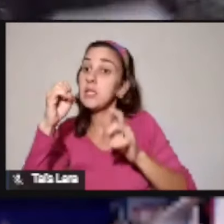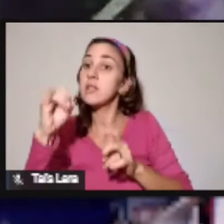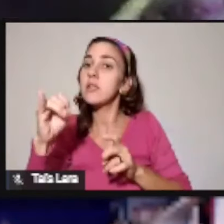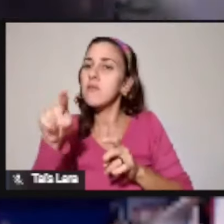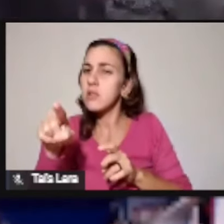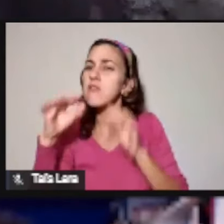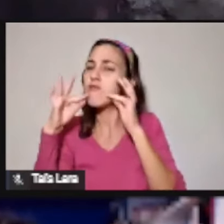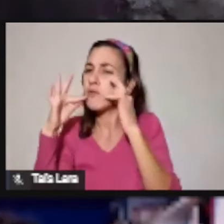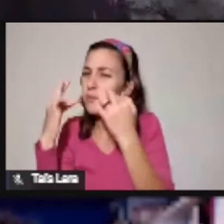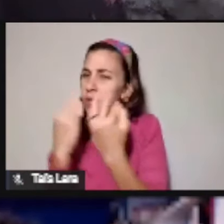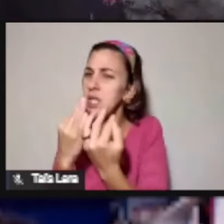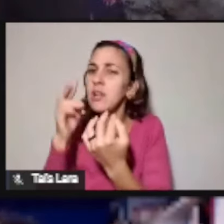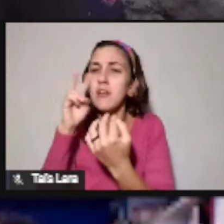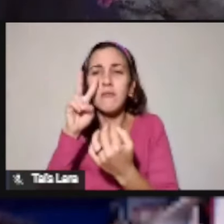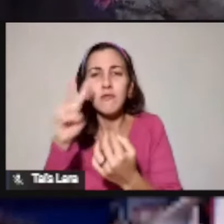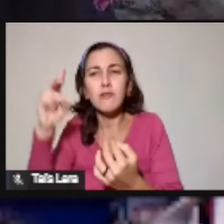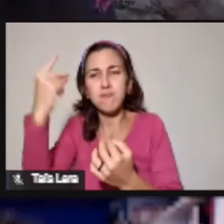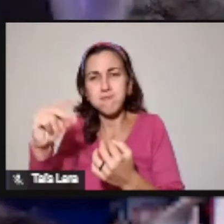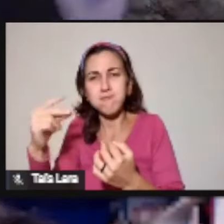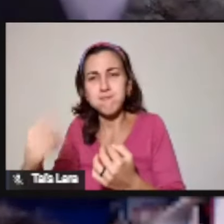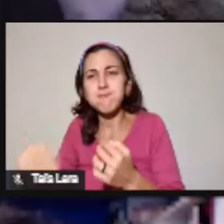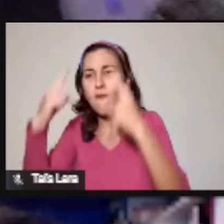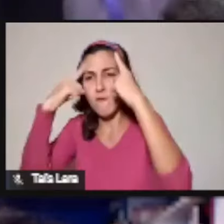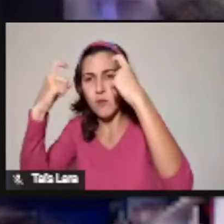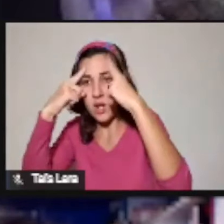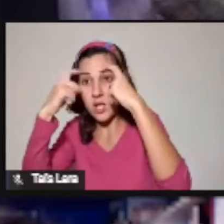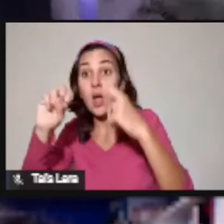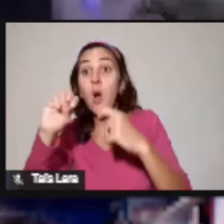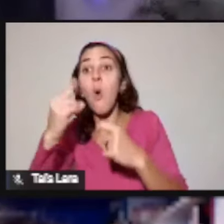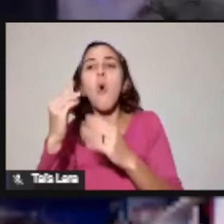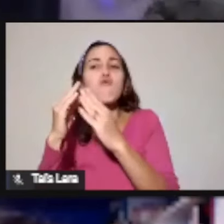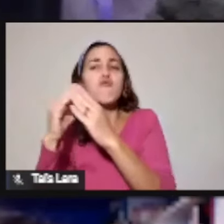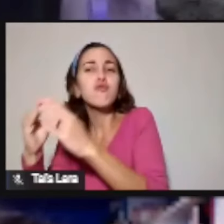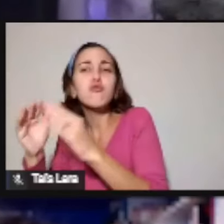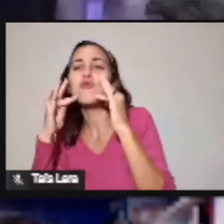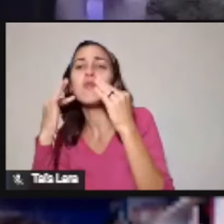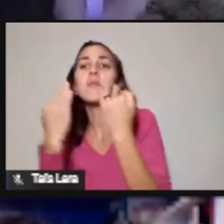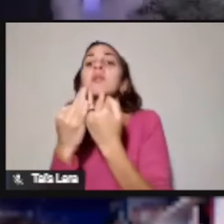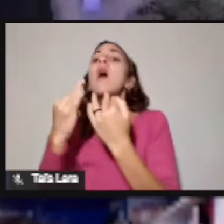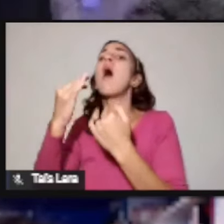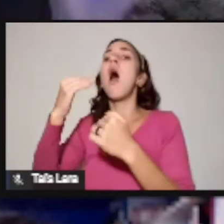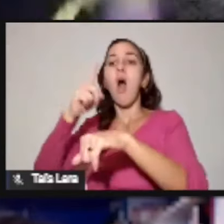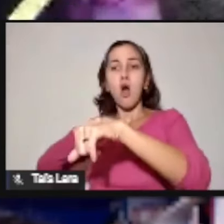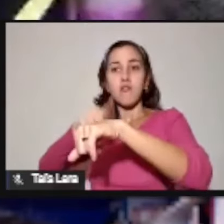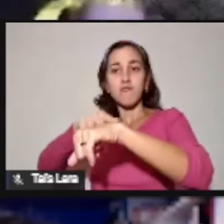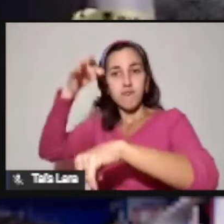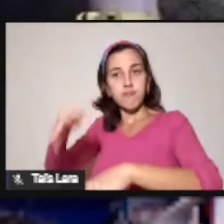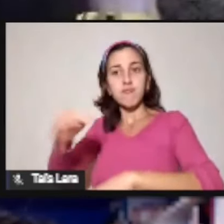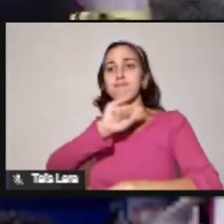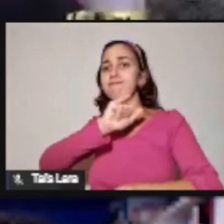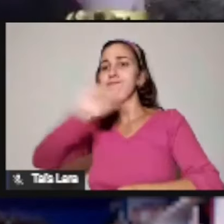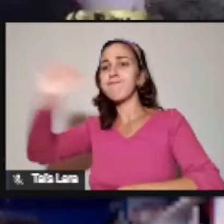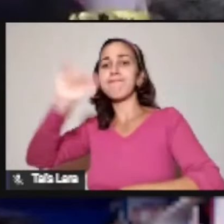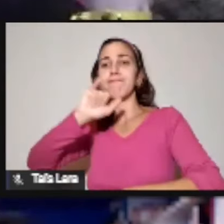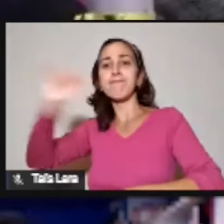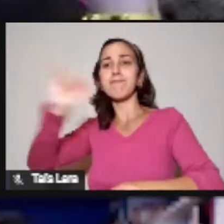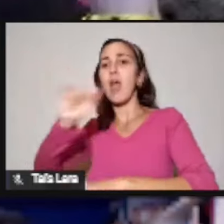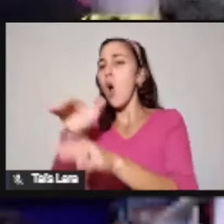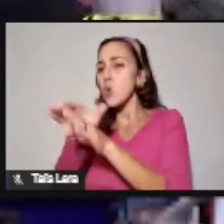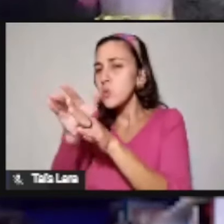se conhecendo a criança ou não, é hora de denunciar. E se a criança não tem um adulto protetivo em casa, a gente fez